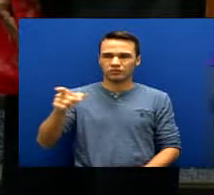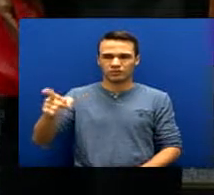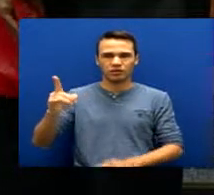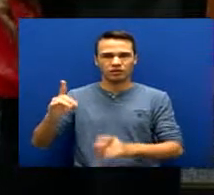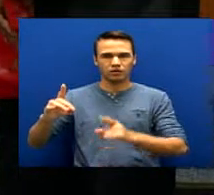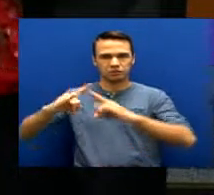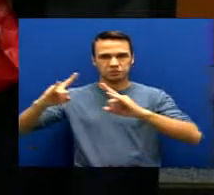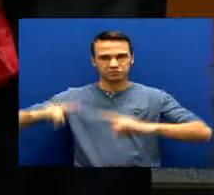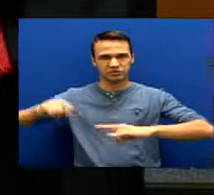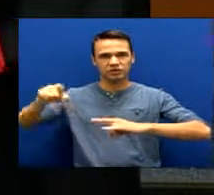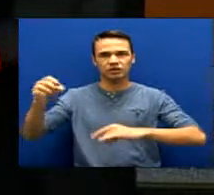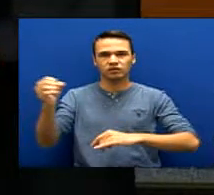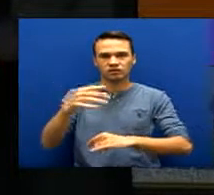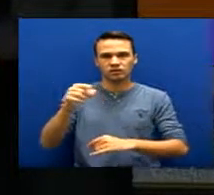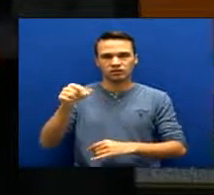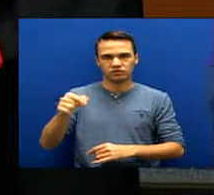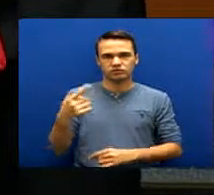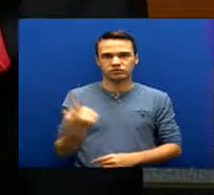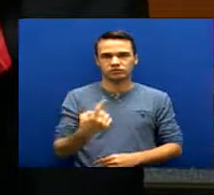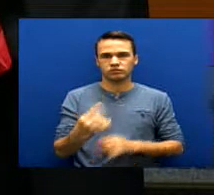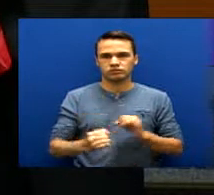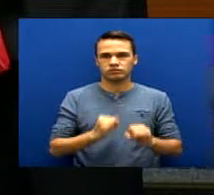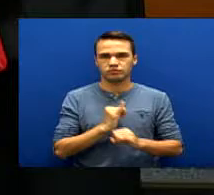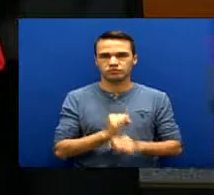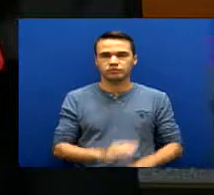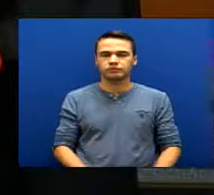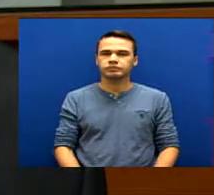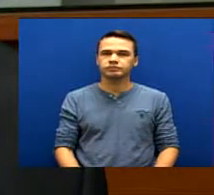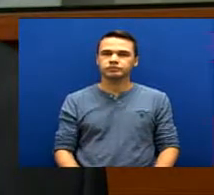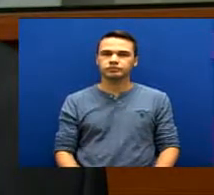injustiça, porque é possível, sim, que ela